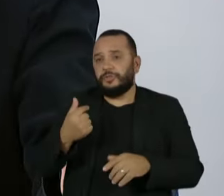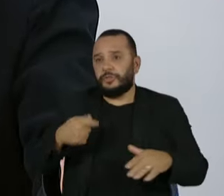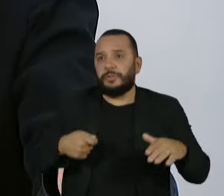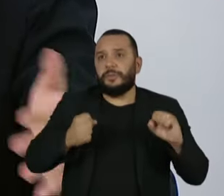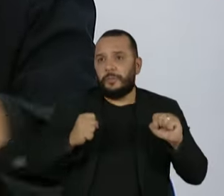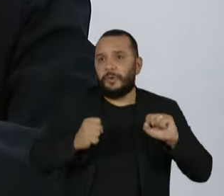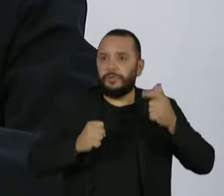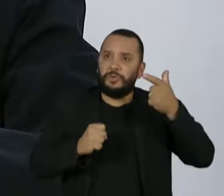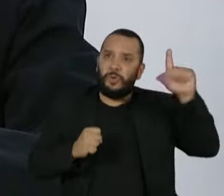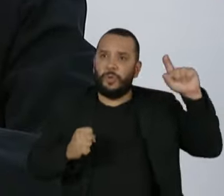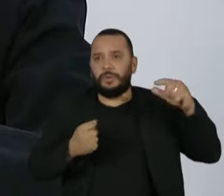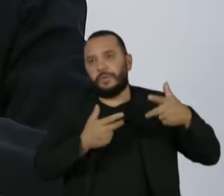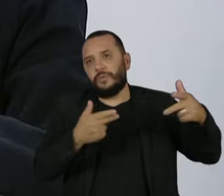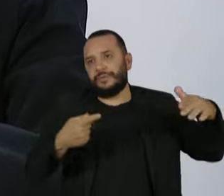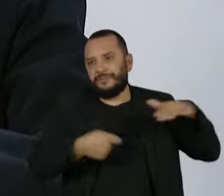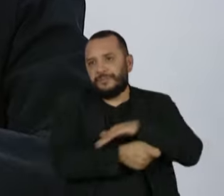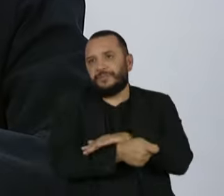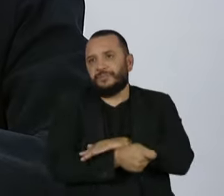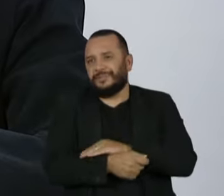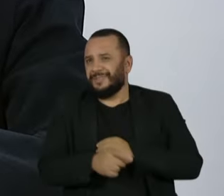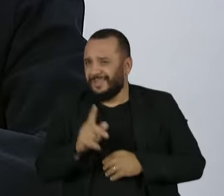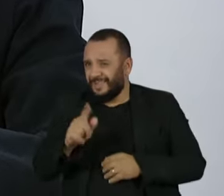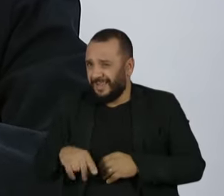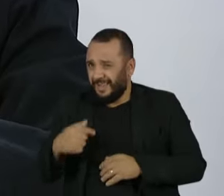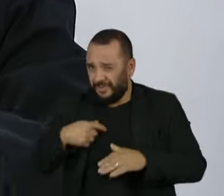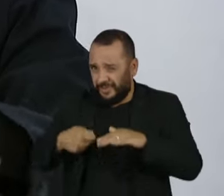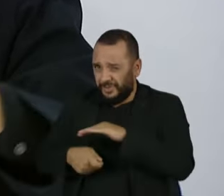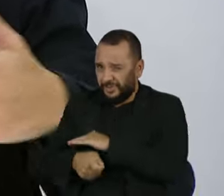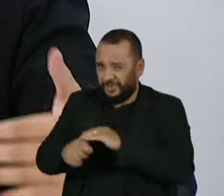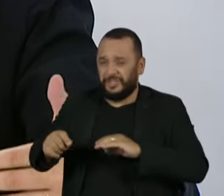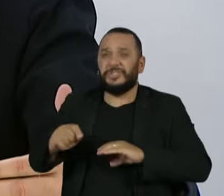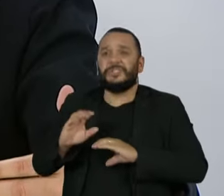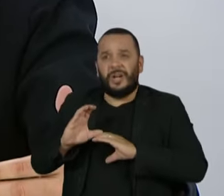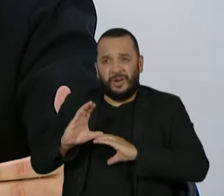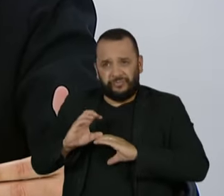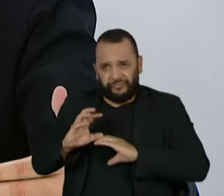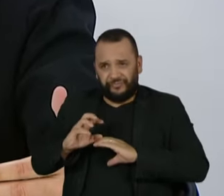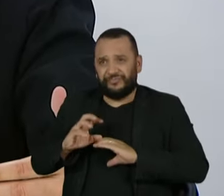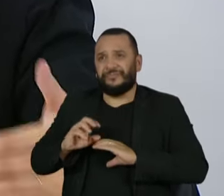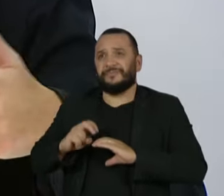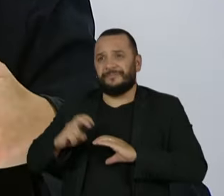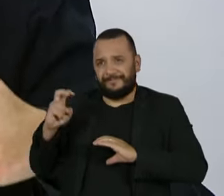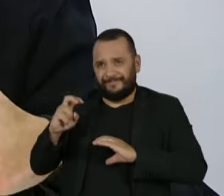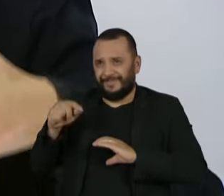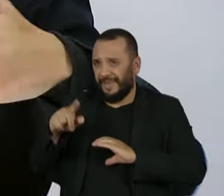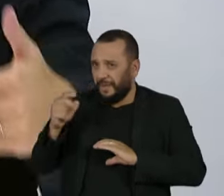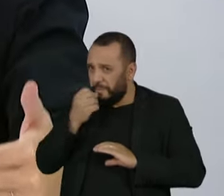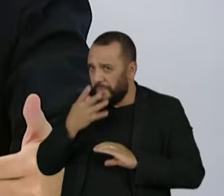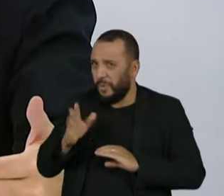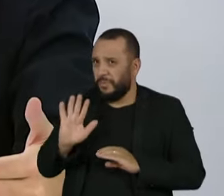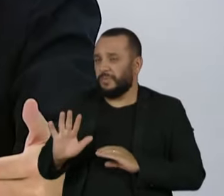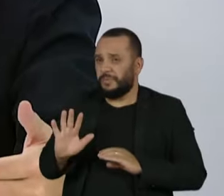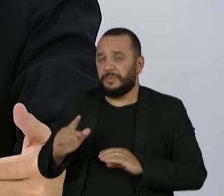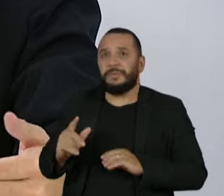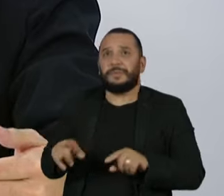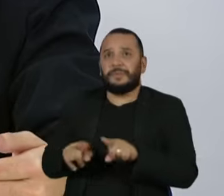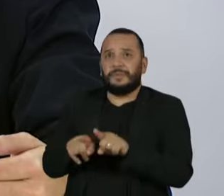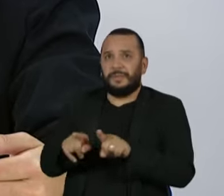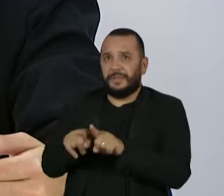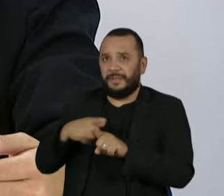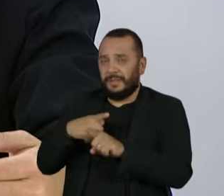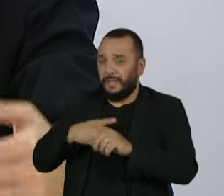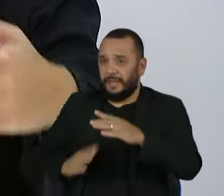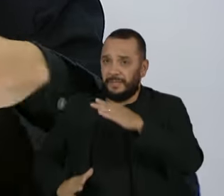é o ideal para esse momento tem também uma questão de pensar que existe um limite para o desenvolvimento